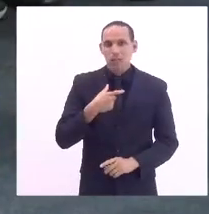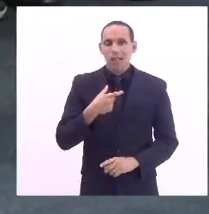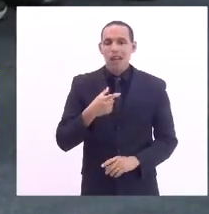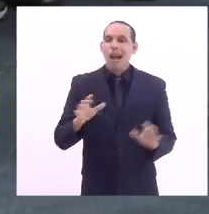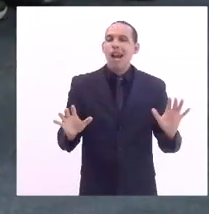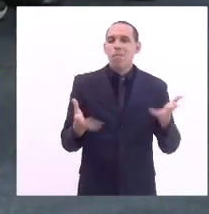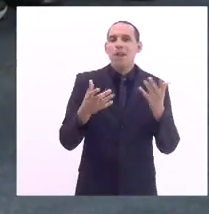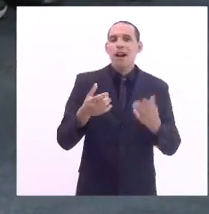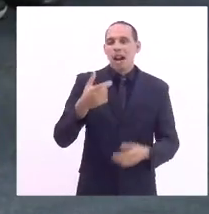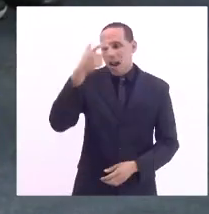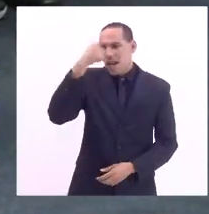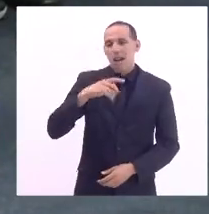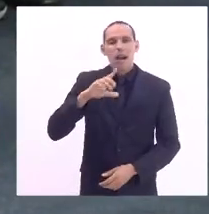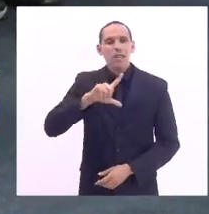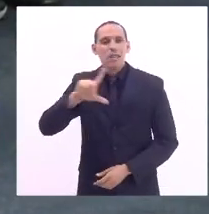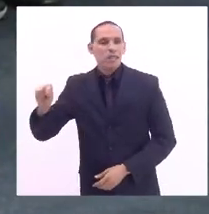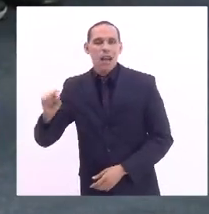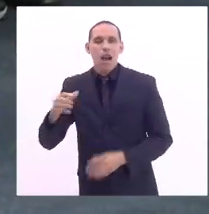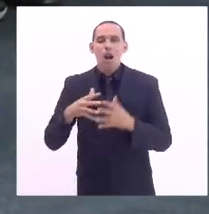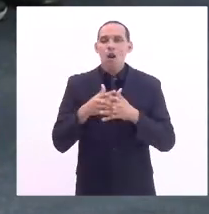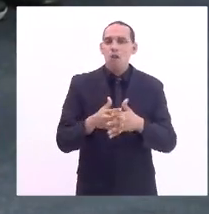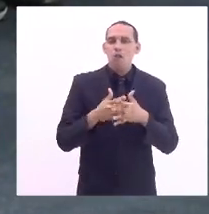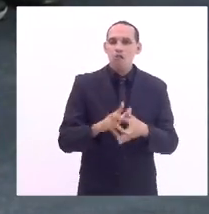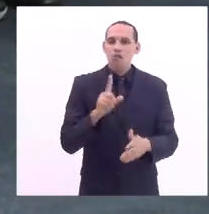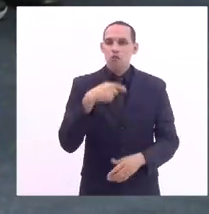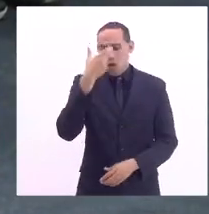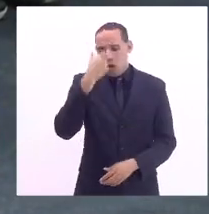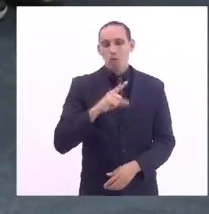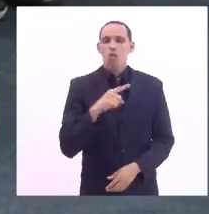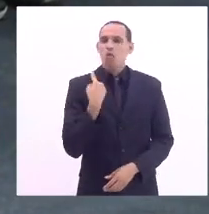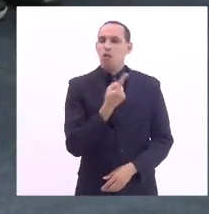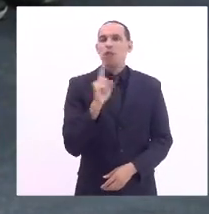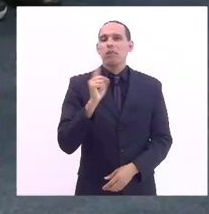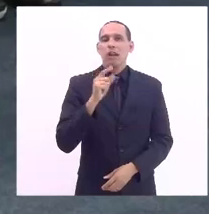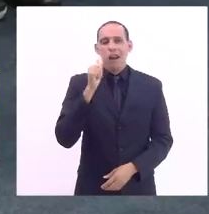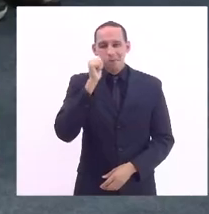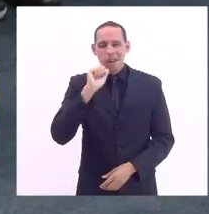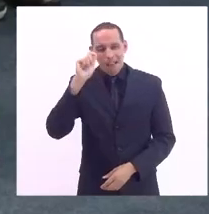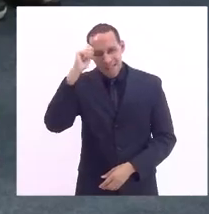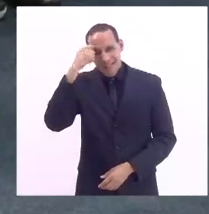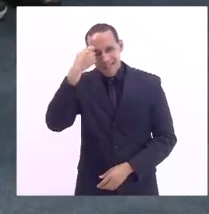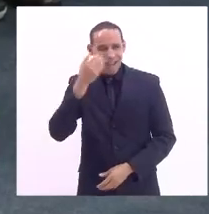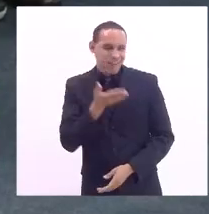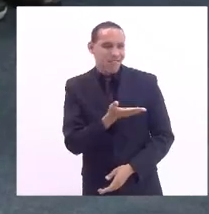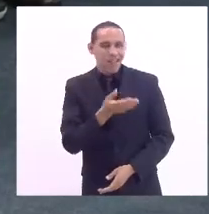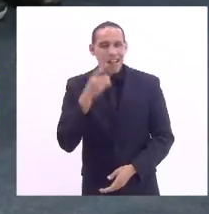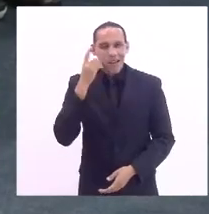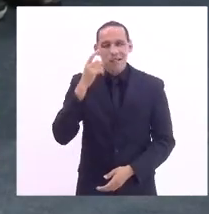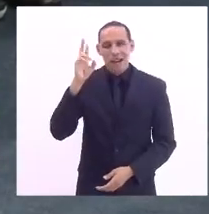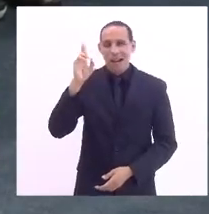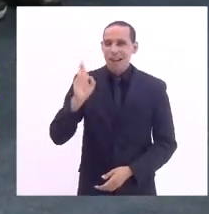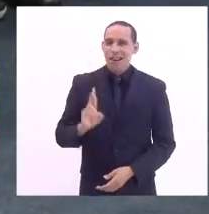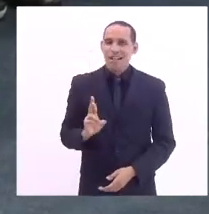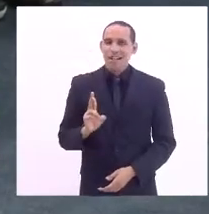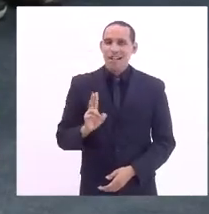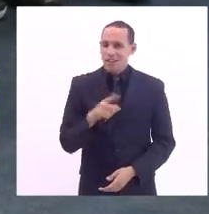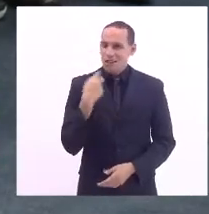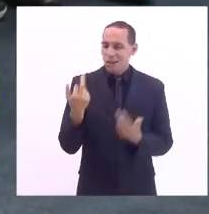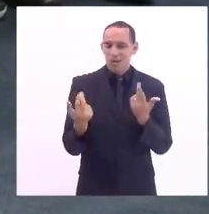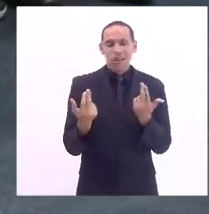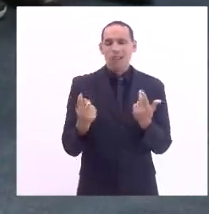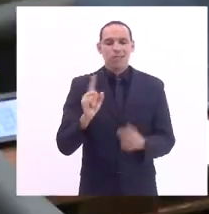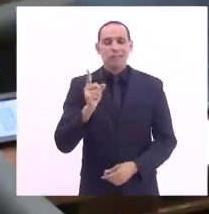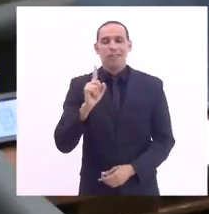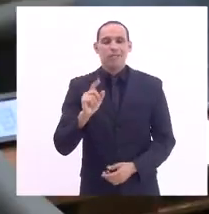Minha Cara. Não confundam os nossos rostos. Mulheres negras, né, deputada Renata Souza, não somos todas